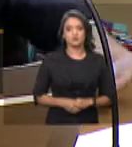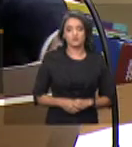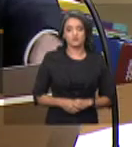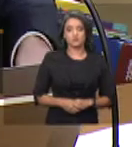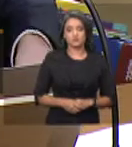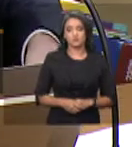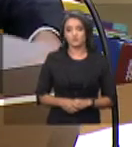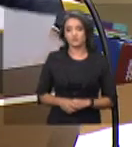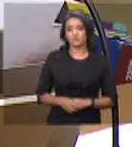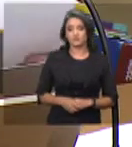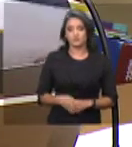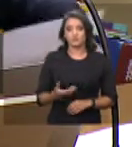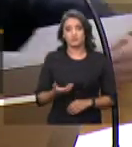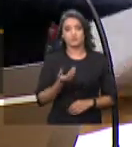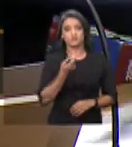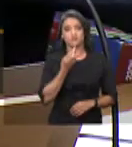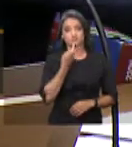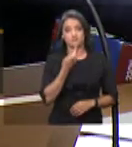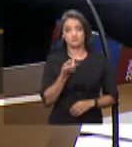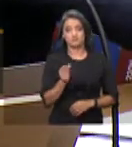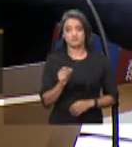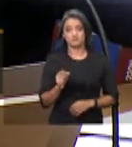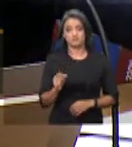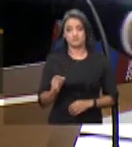quero dizer com isso que